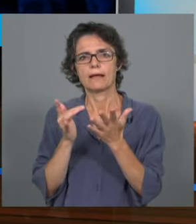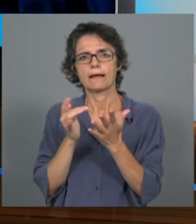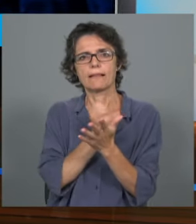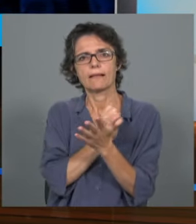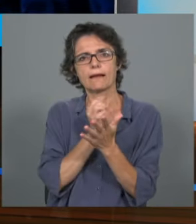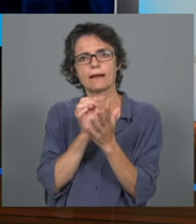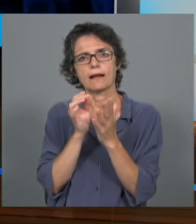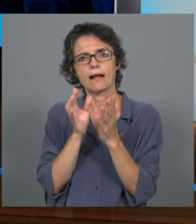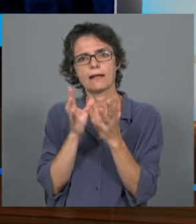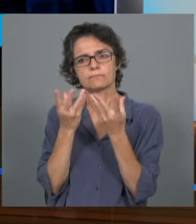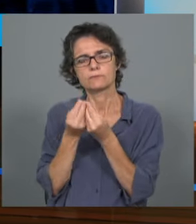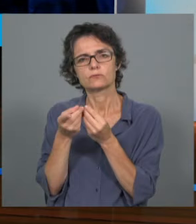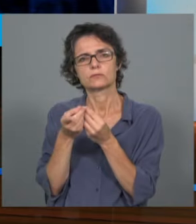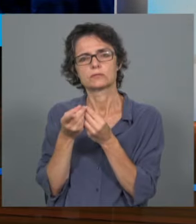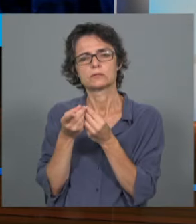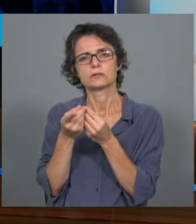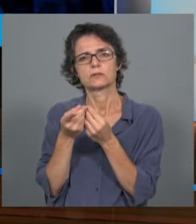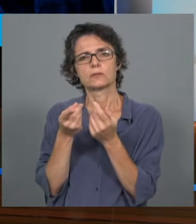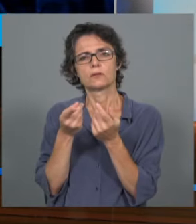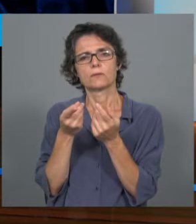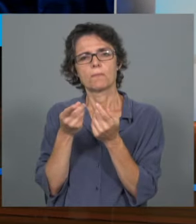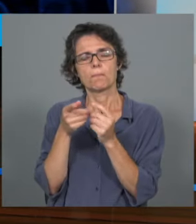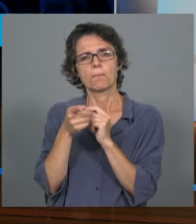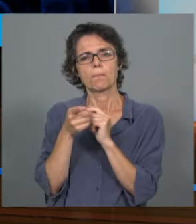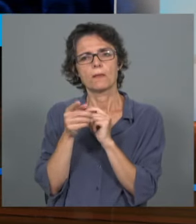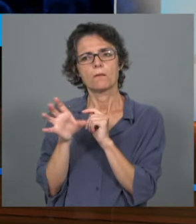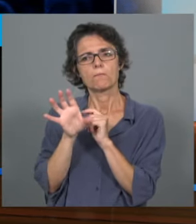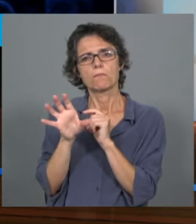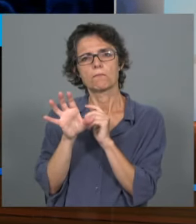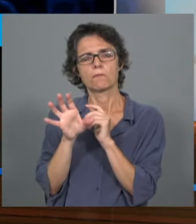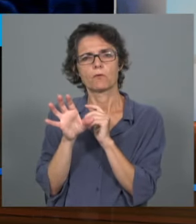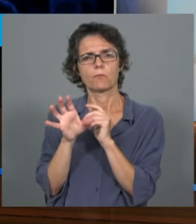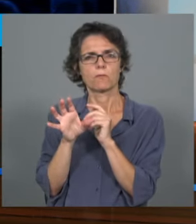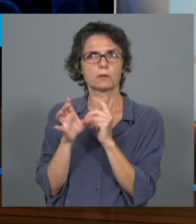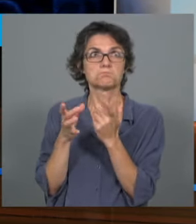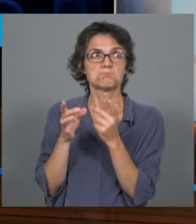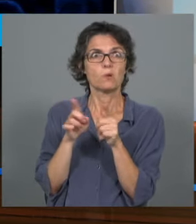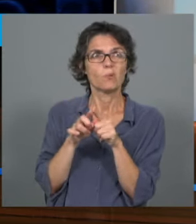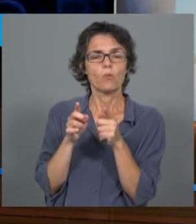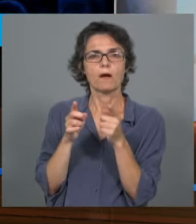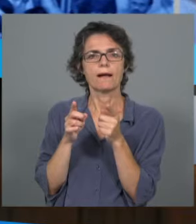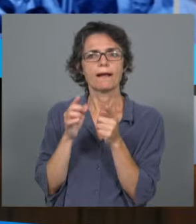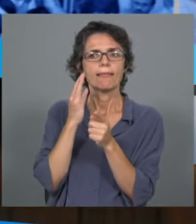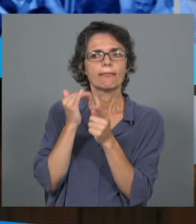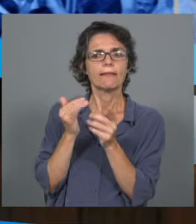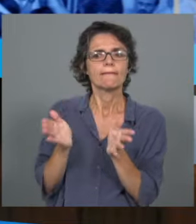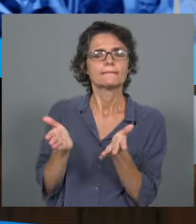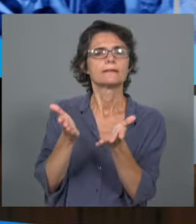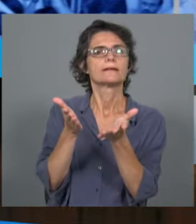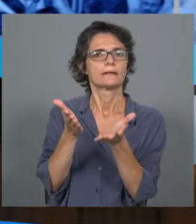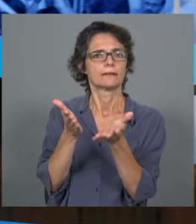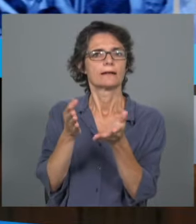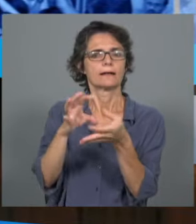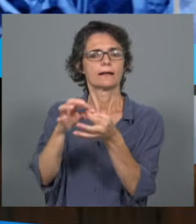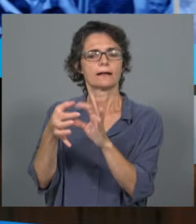irá valorizar também este mês. É uma forma também de estimular estes pontos de ligação com todos aqueles que